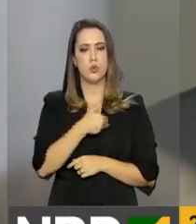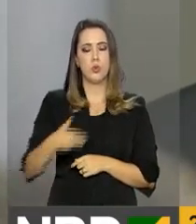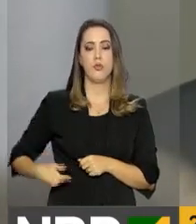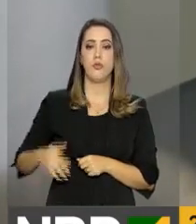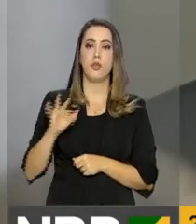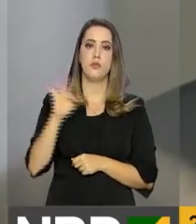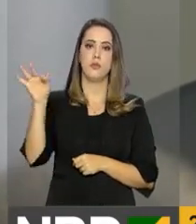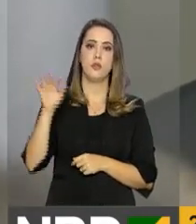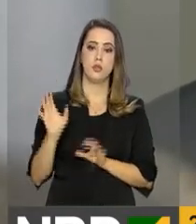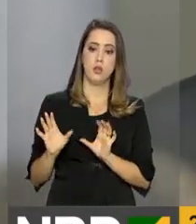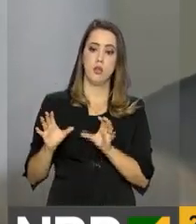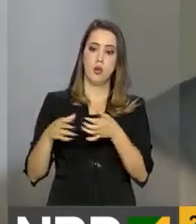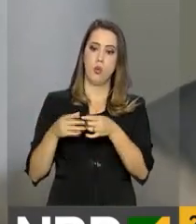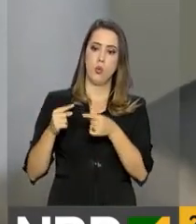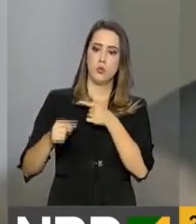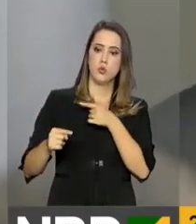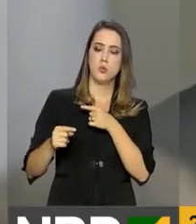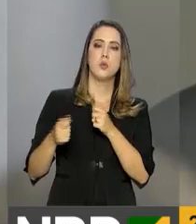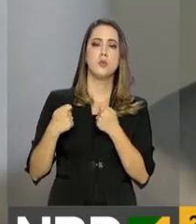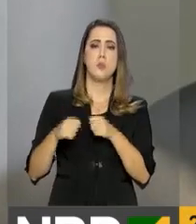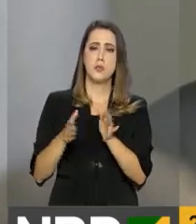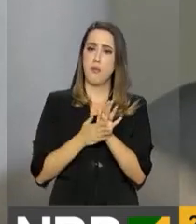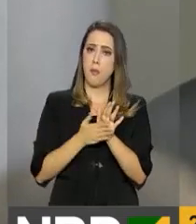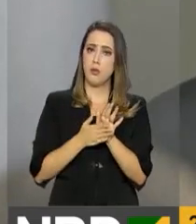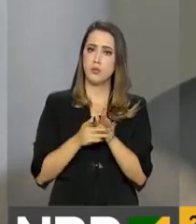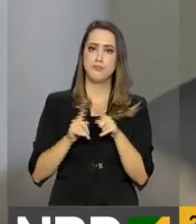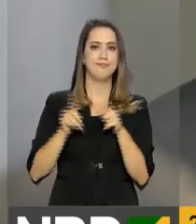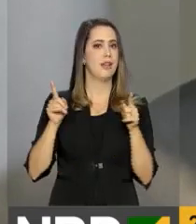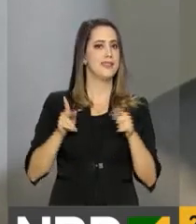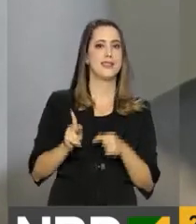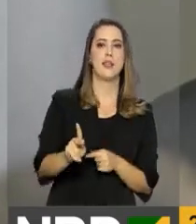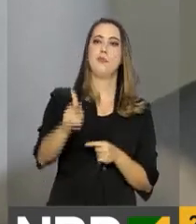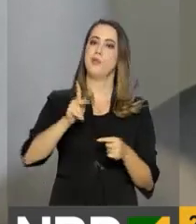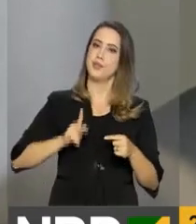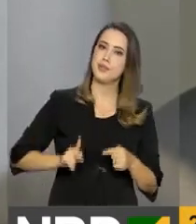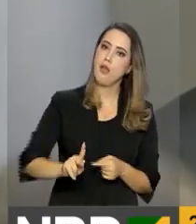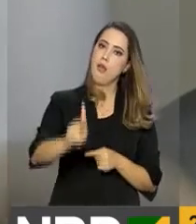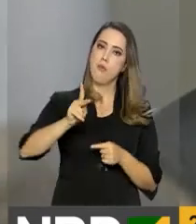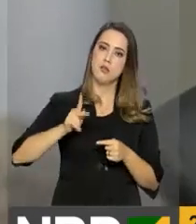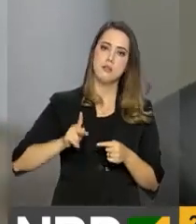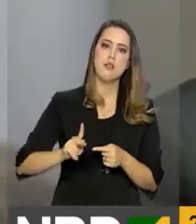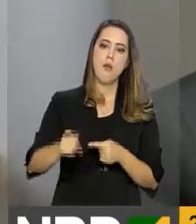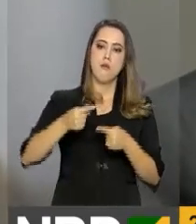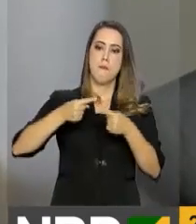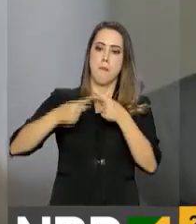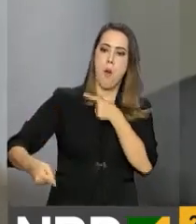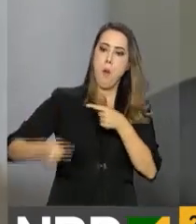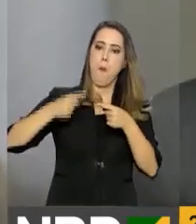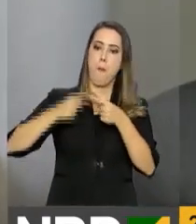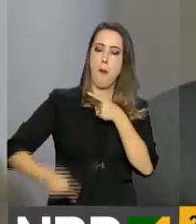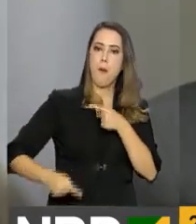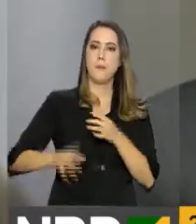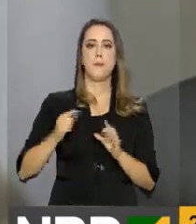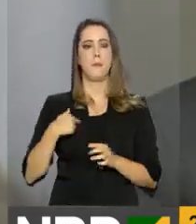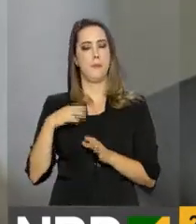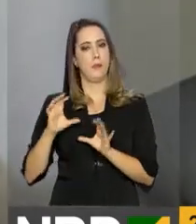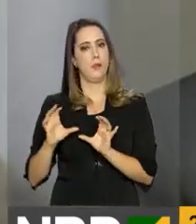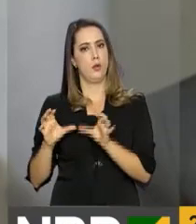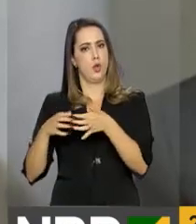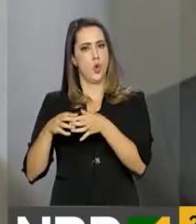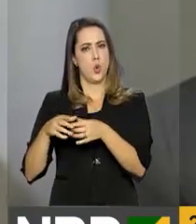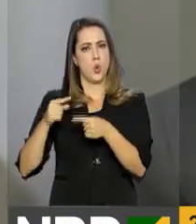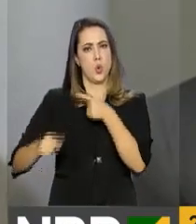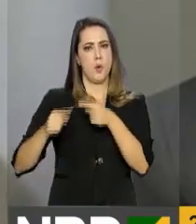a oposição deve aplaudir. Mas eu lamento dizer, não é isso que acontece. É a ideia política de que se eu sou oposição, eu